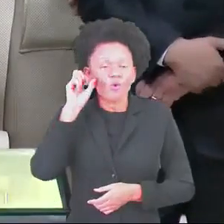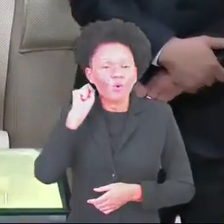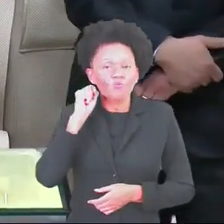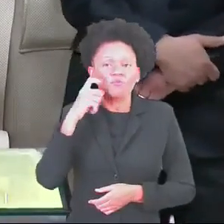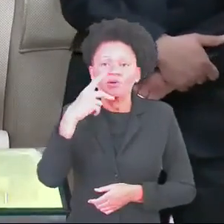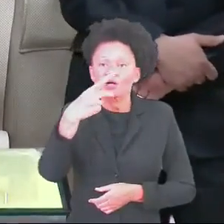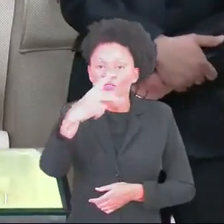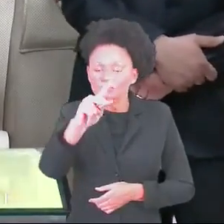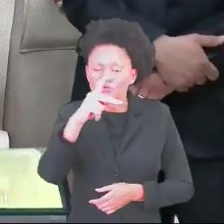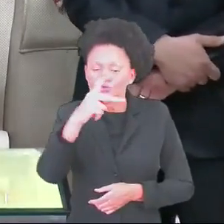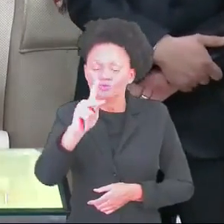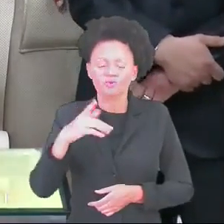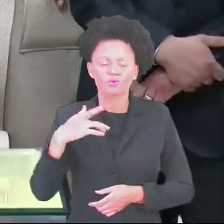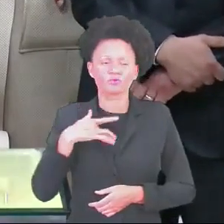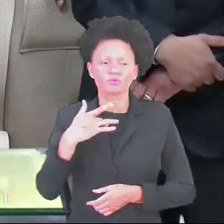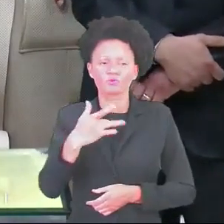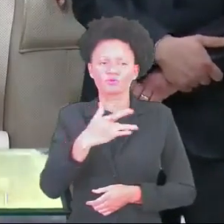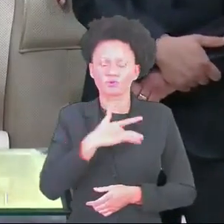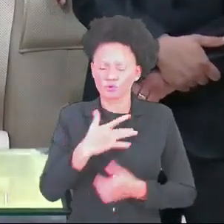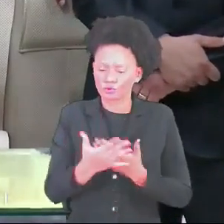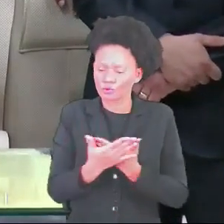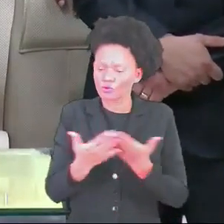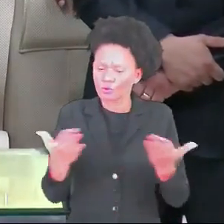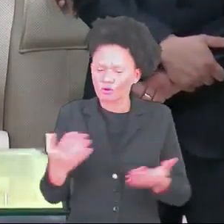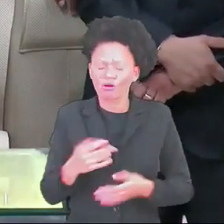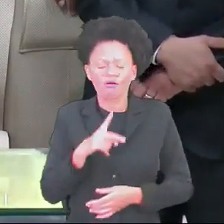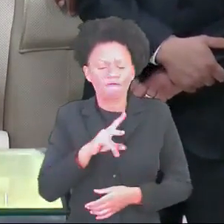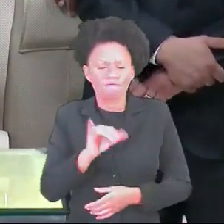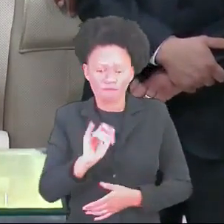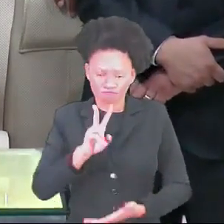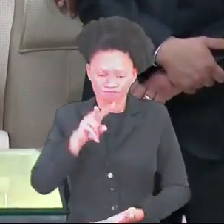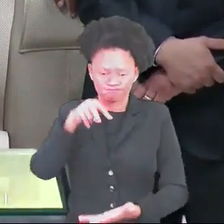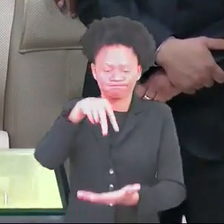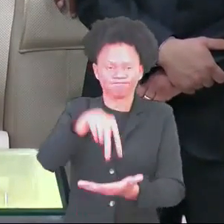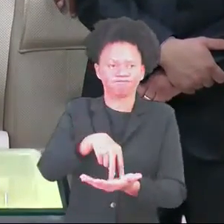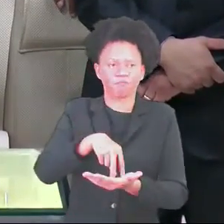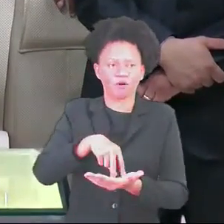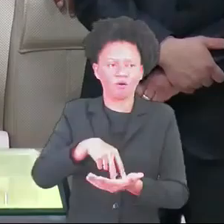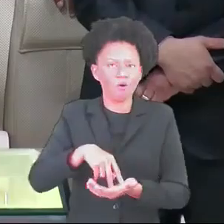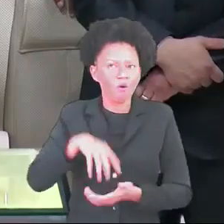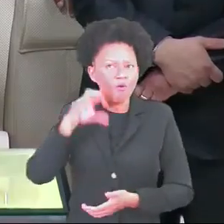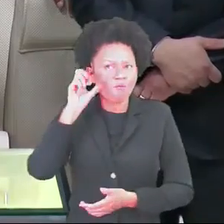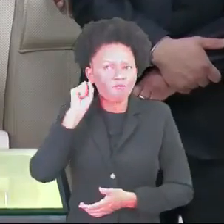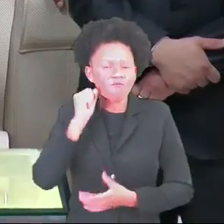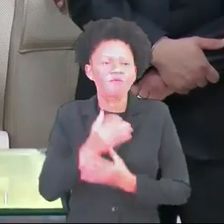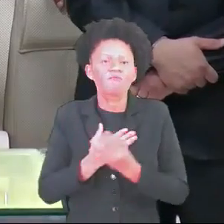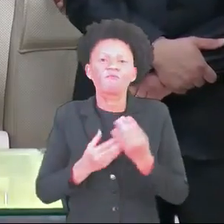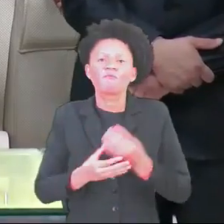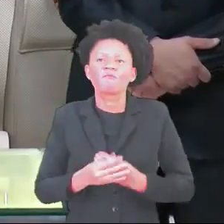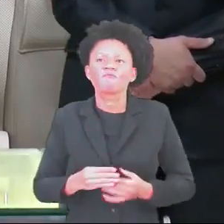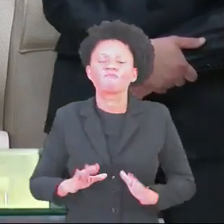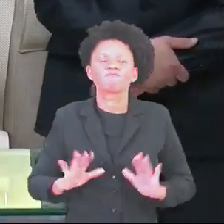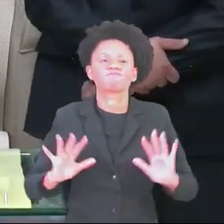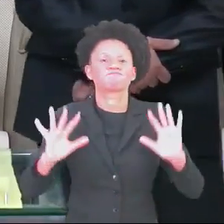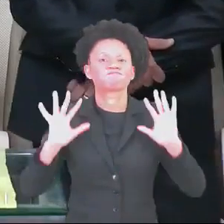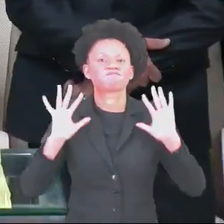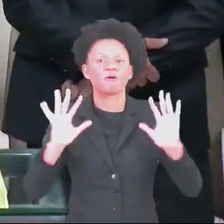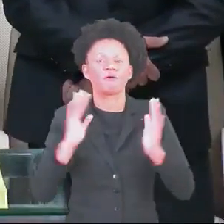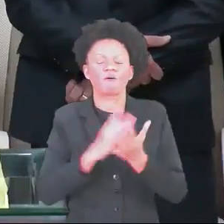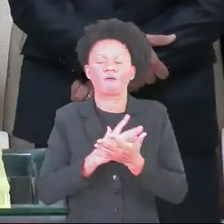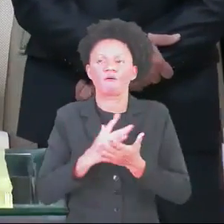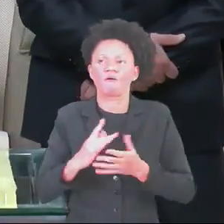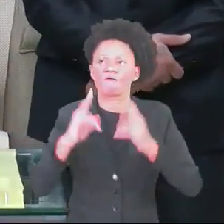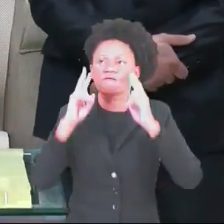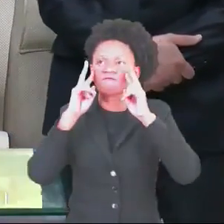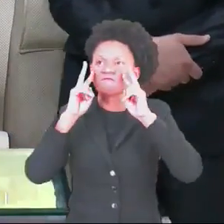saúde, ouviu o céu dizendo para a sua saúde, você vai ficar de pé e levantar suas duas mãos, porque agora você vai começar a ver o